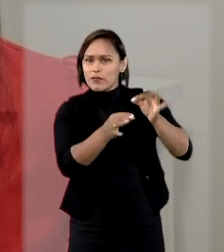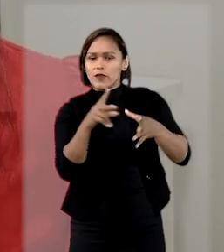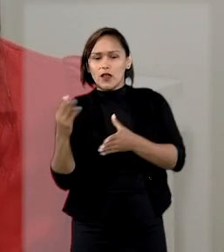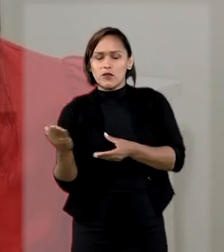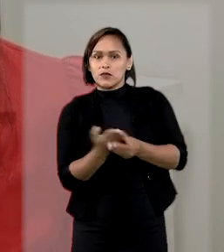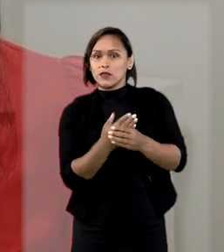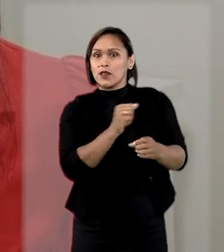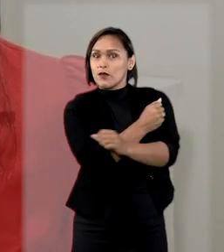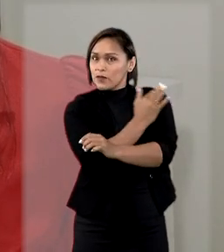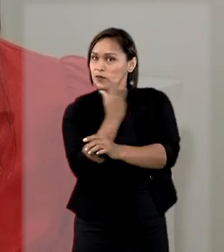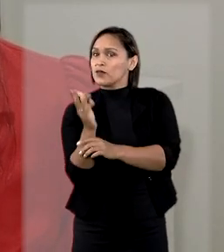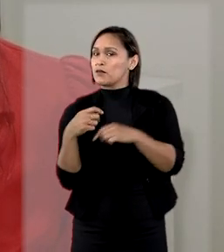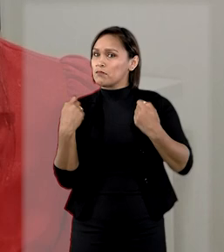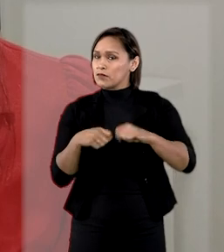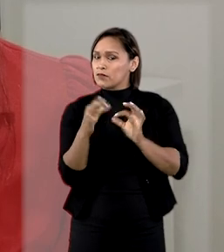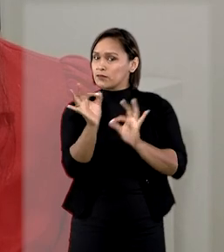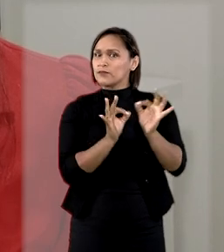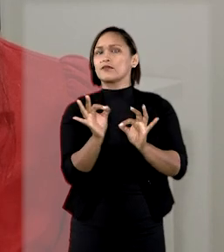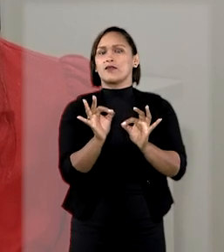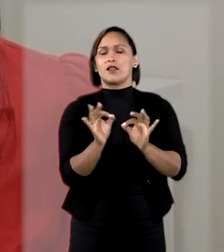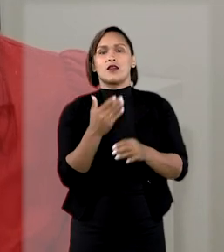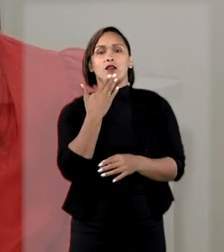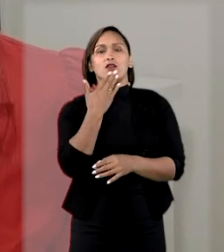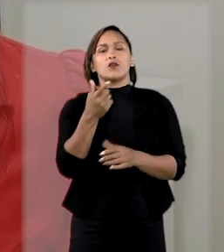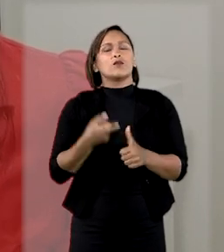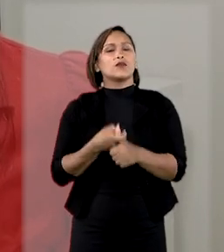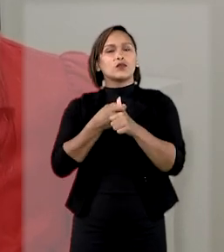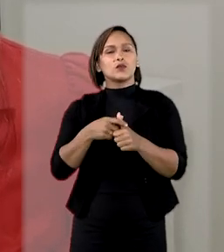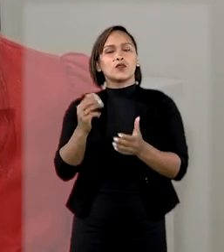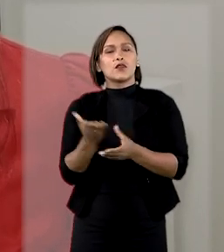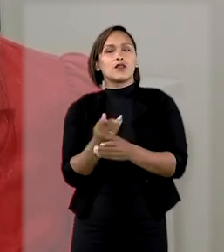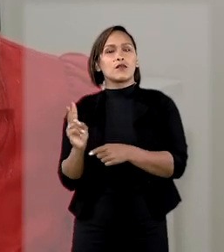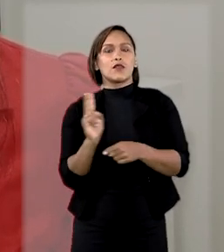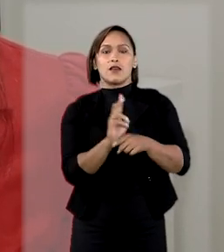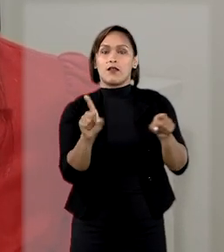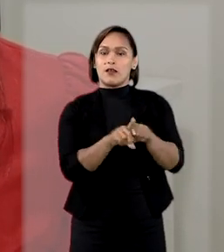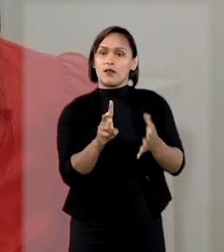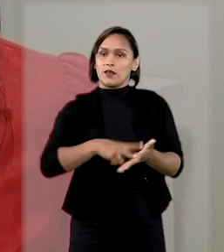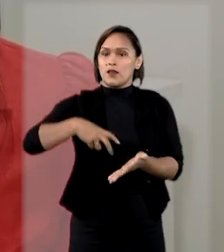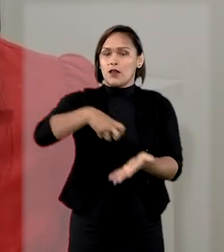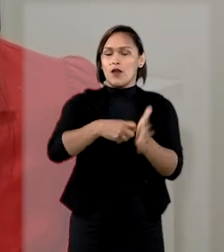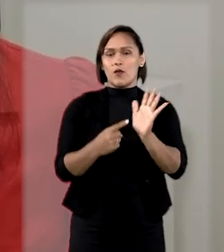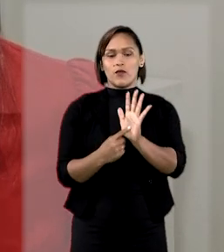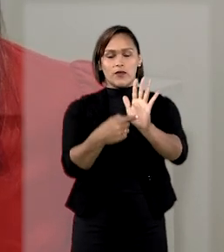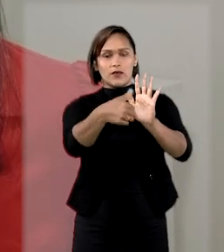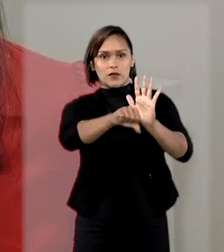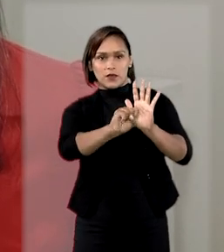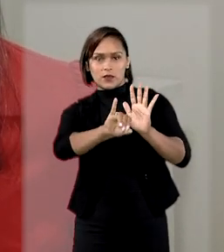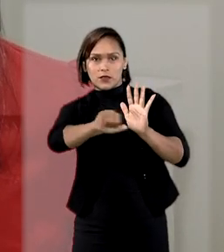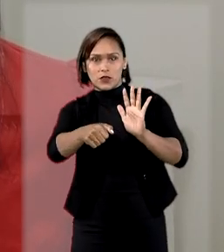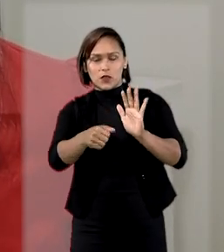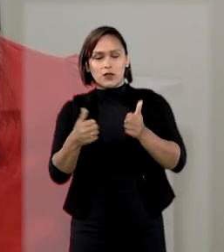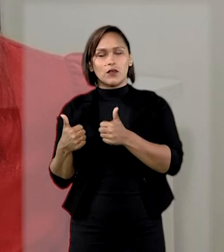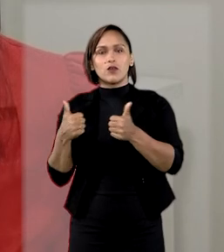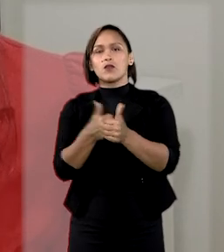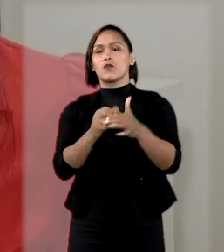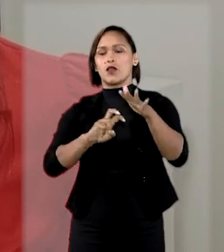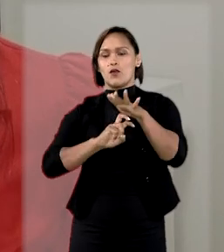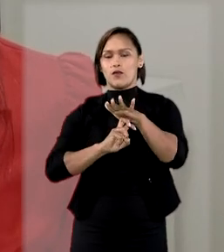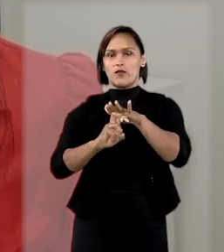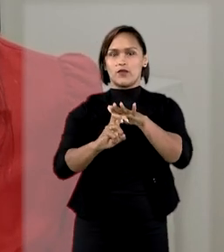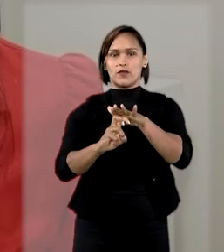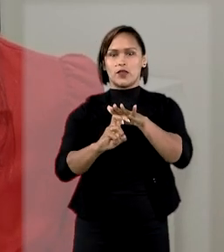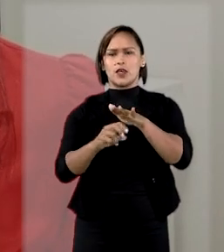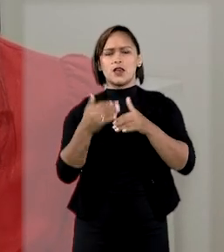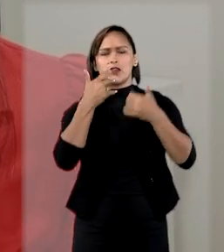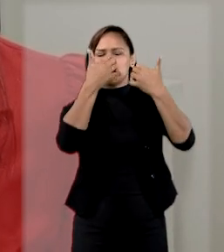os efeitos das licenças ambientais concedidas. No pedido de suspensão de liminar e de sentença apresentada ao STJ, a Companhia